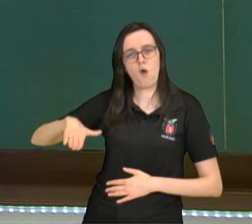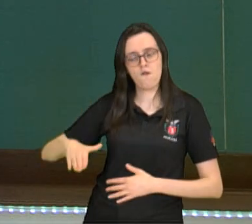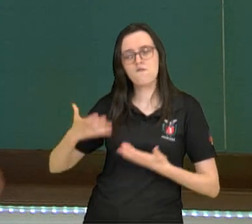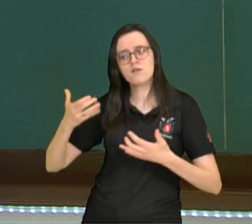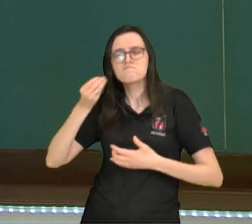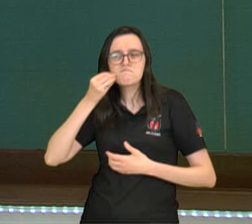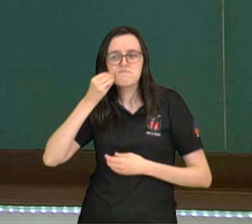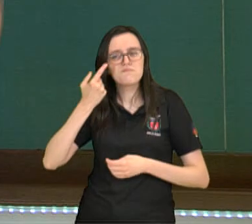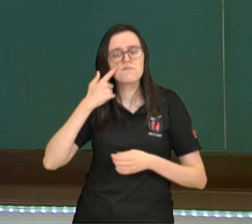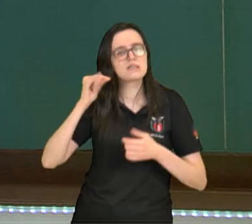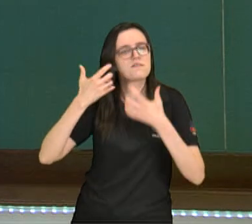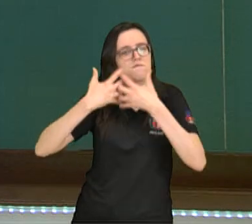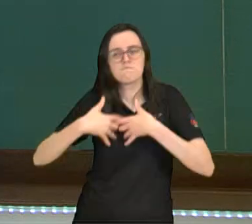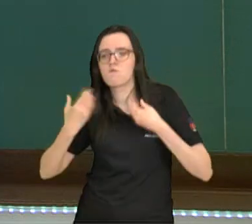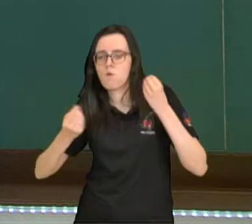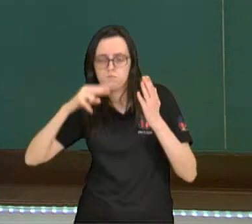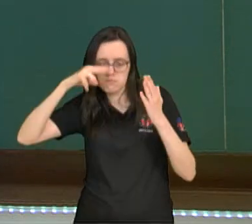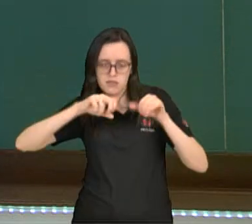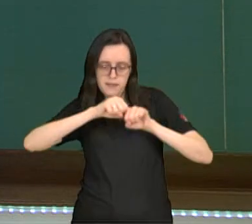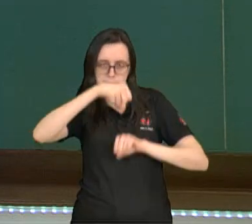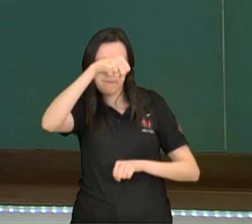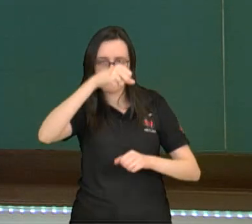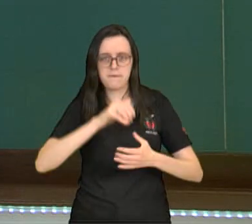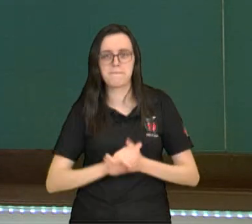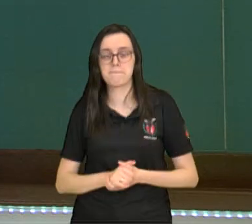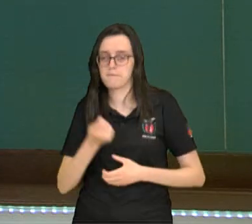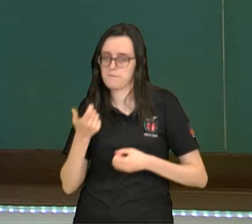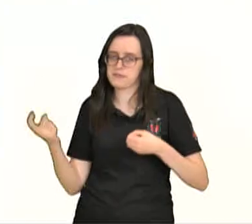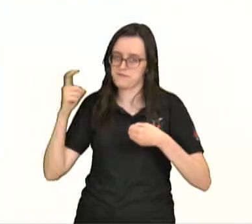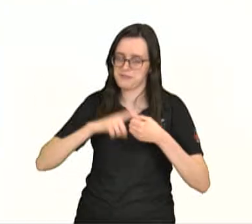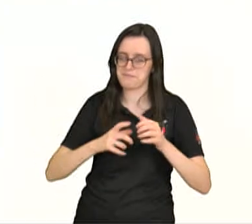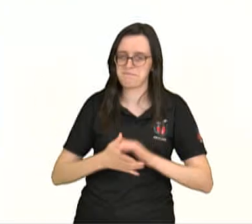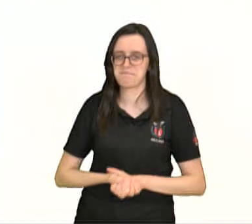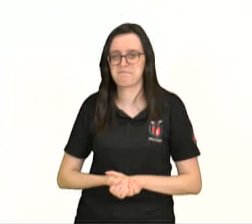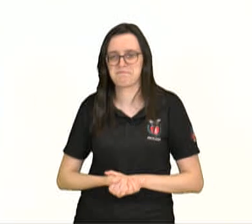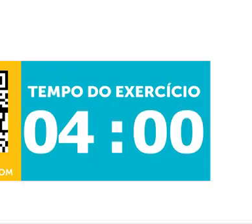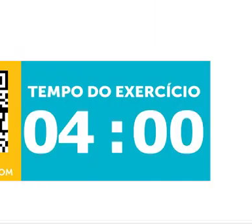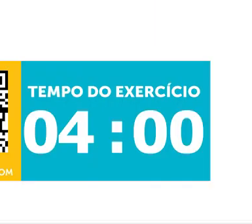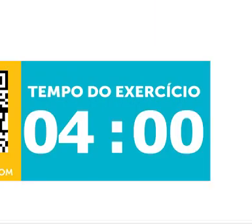quiserem testar a leitura de mapa com eles. Logo voltamos.